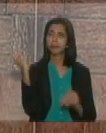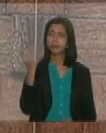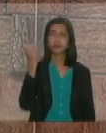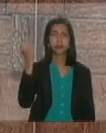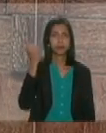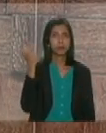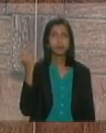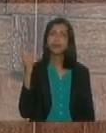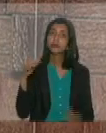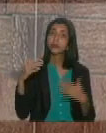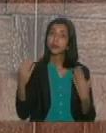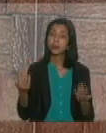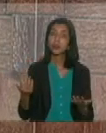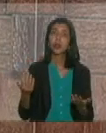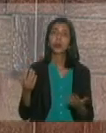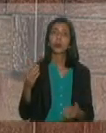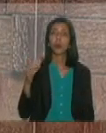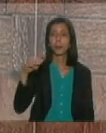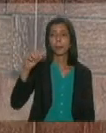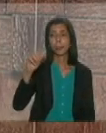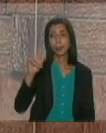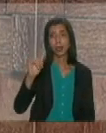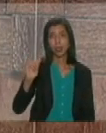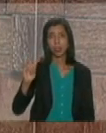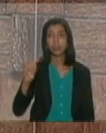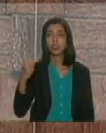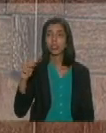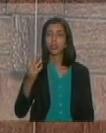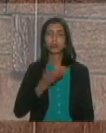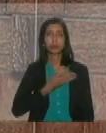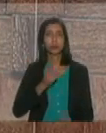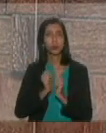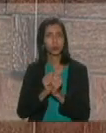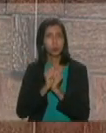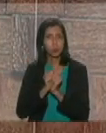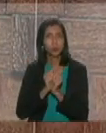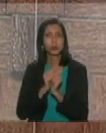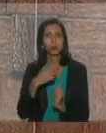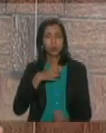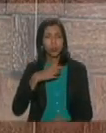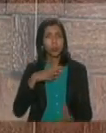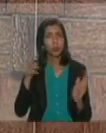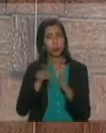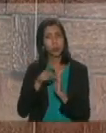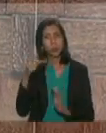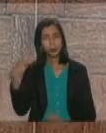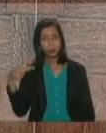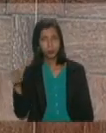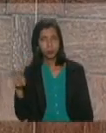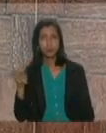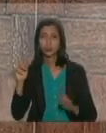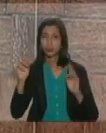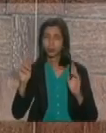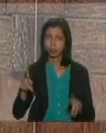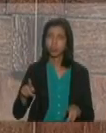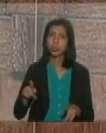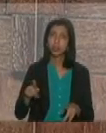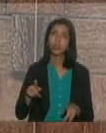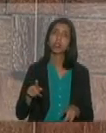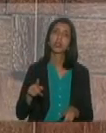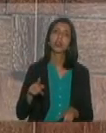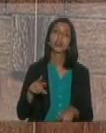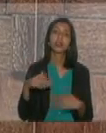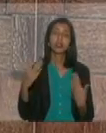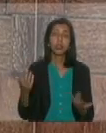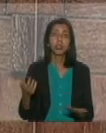sabe? Então, assim, a Marli, que era parceira dele, tinha um estilo muito próprio, e ele também tinha um estilo, né,